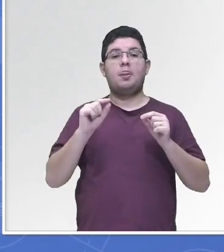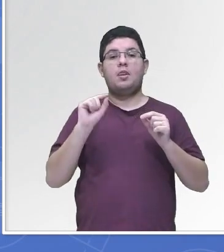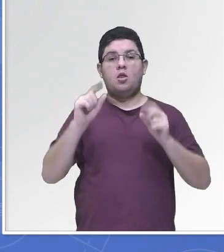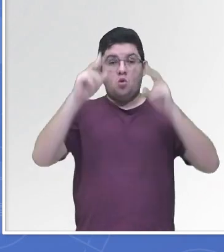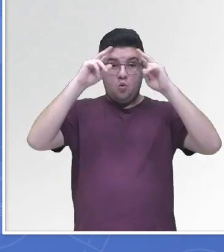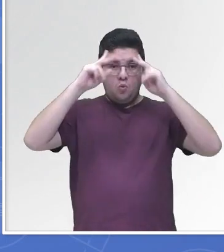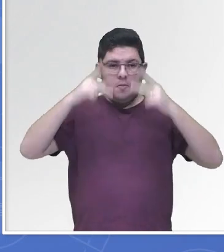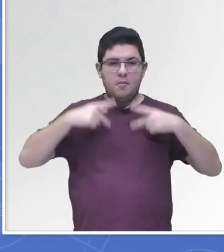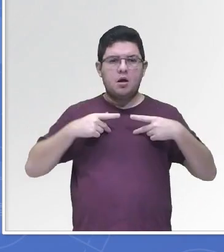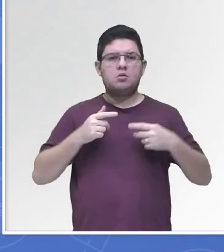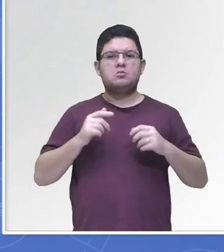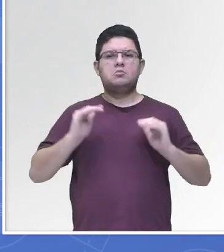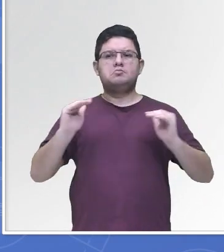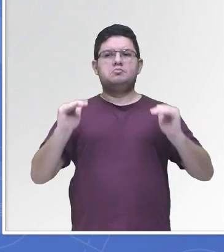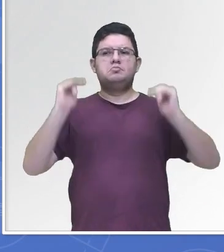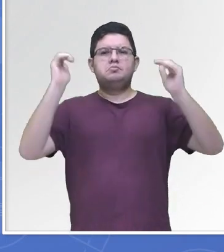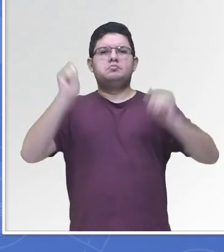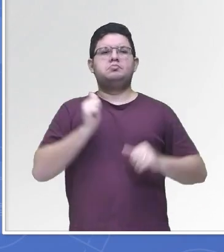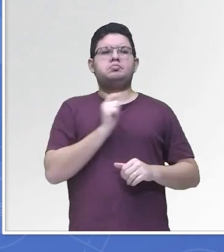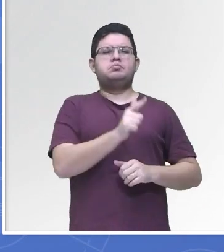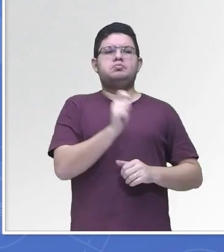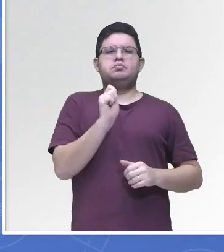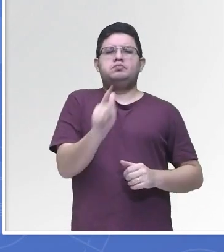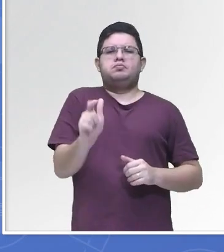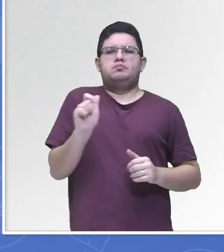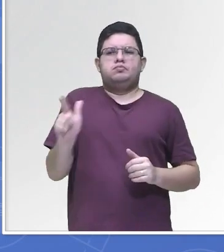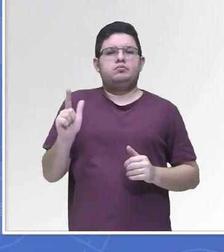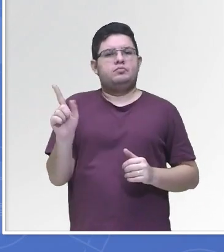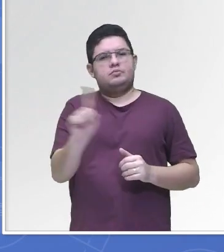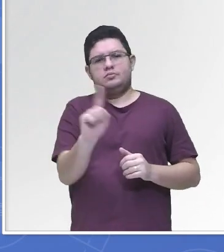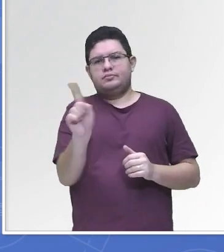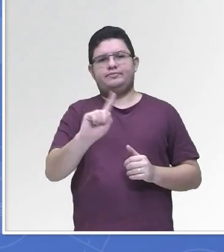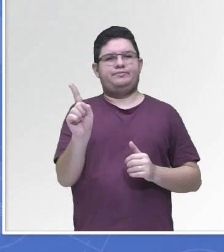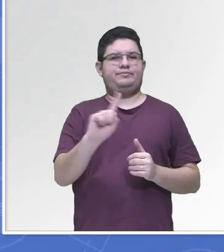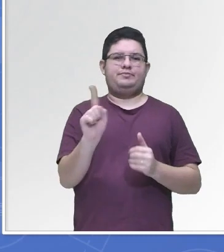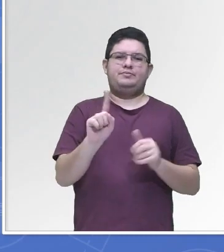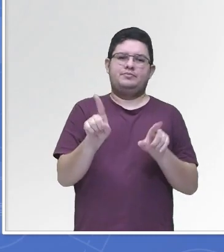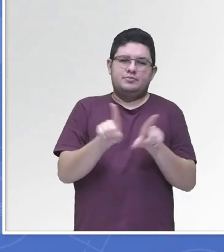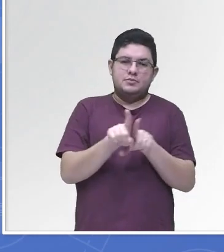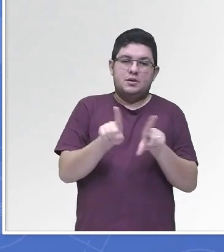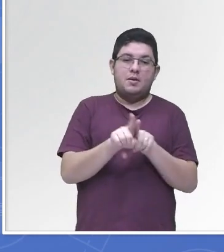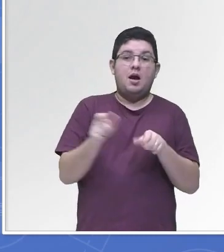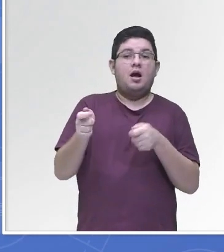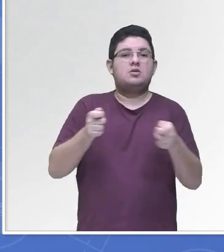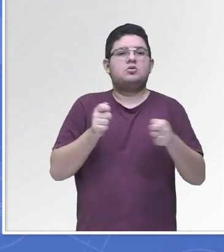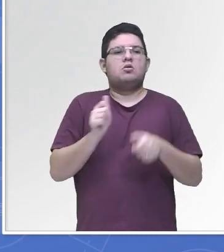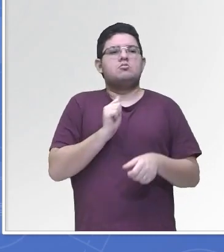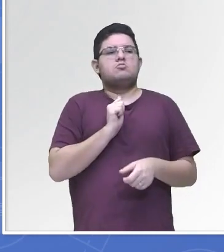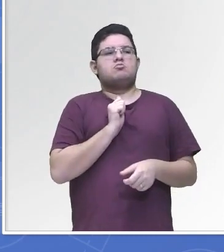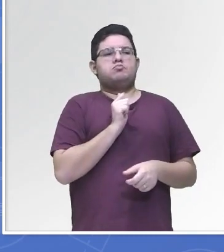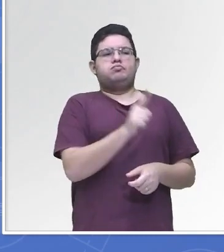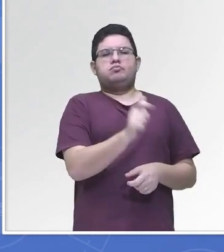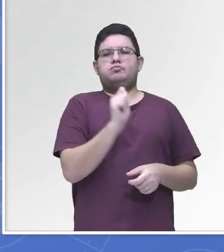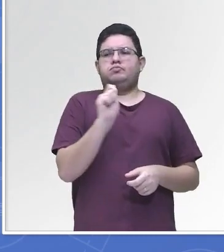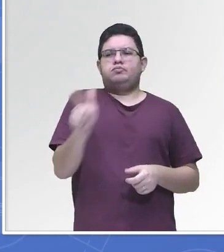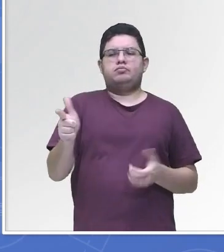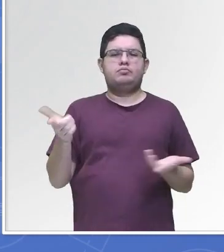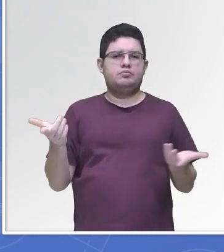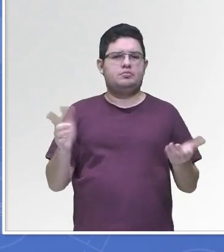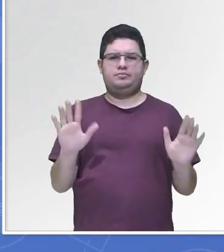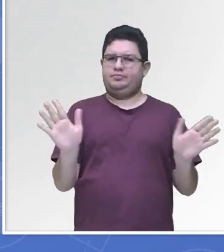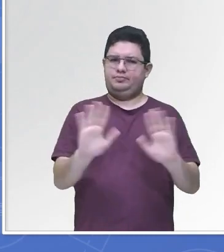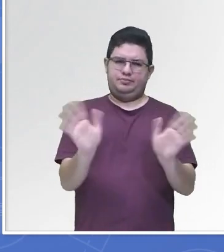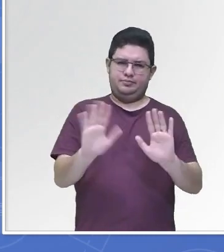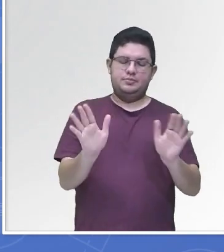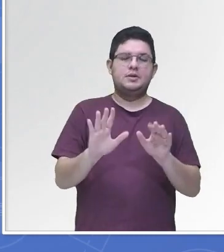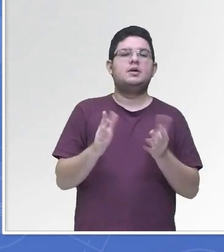capacidade de pensar, de analisar, de ver e de julgar e até mesmo de agir. E nós temos grandes exemplos disso daí na